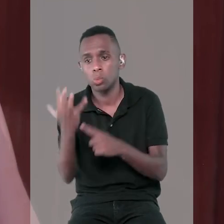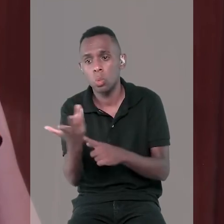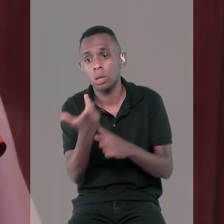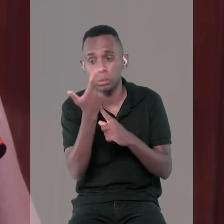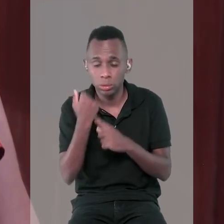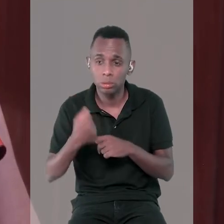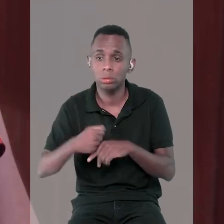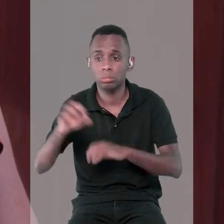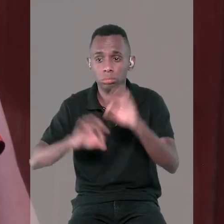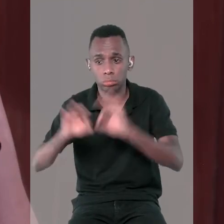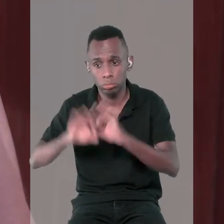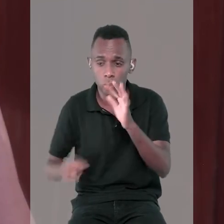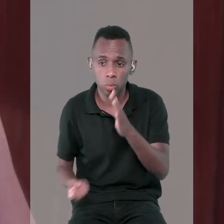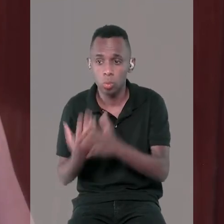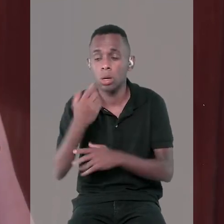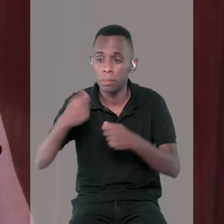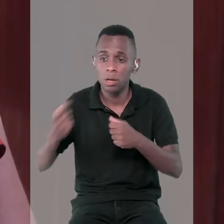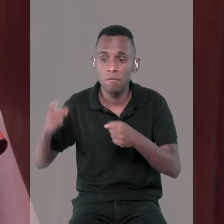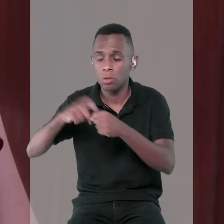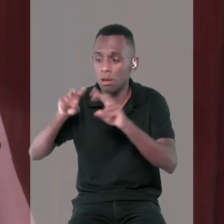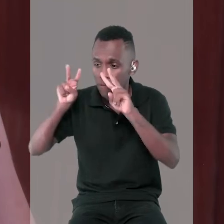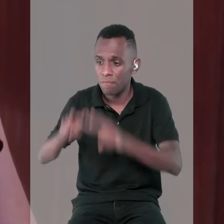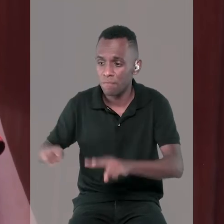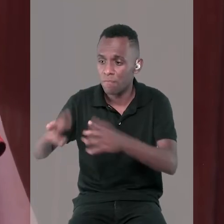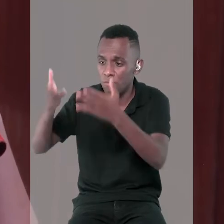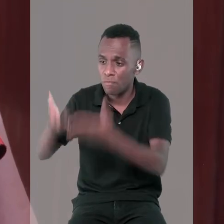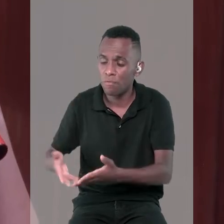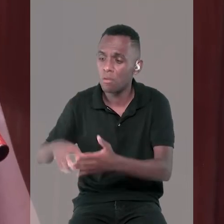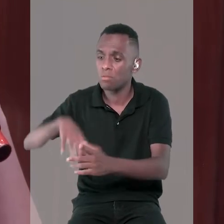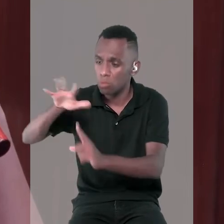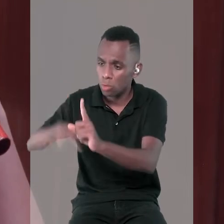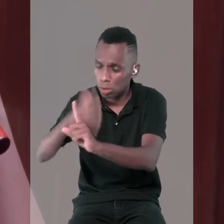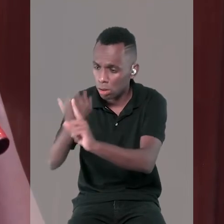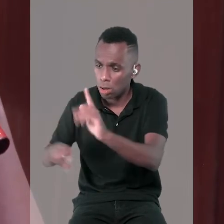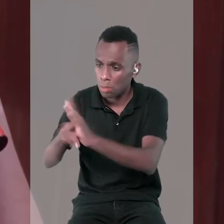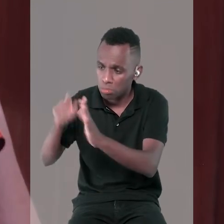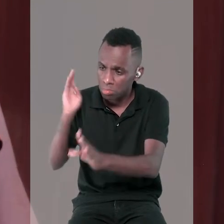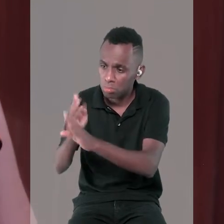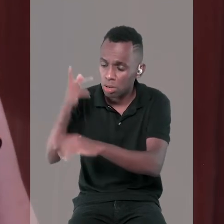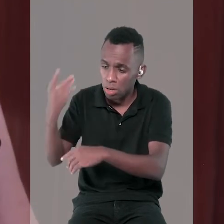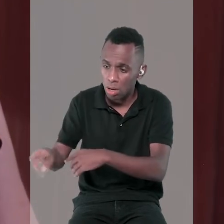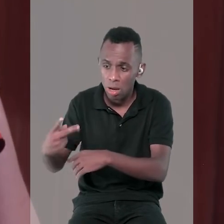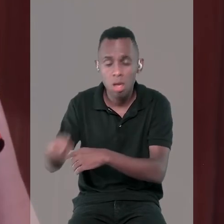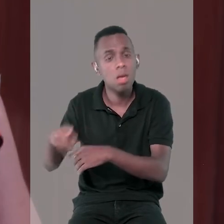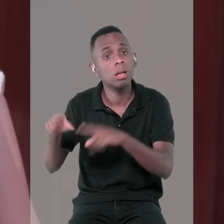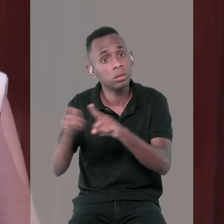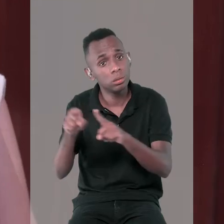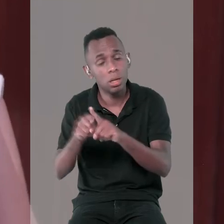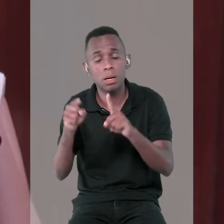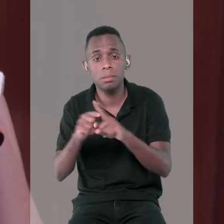artistas, enfim, produtores culturais, têm que voltar esse olhar para ela, fazer esse reconhecimento, para que ela seja, né,